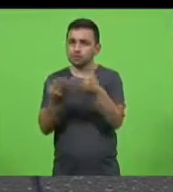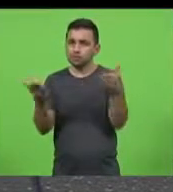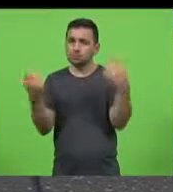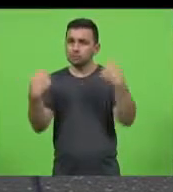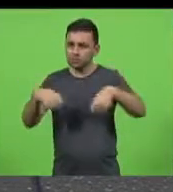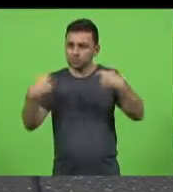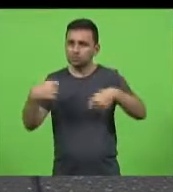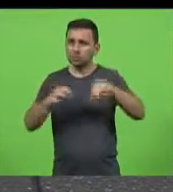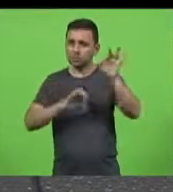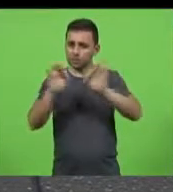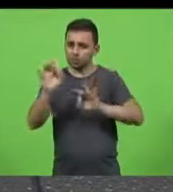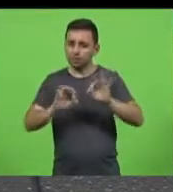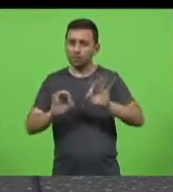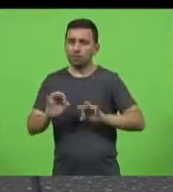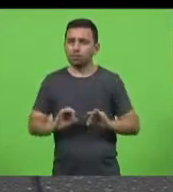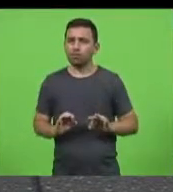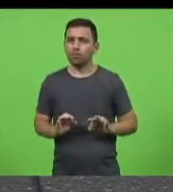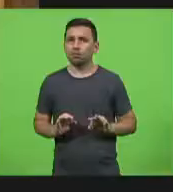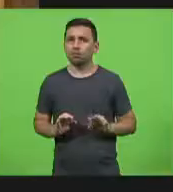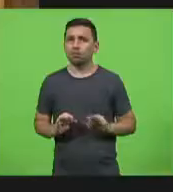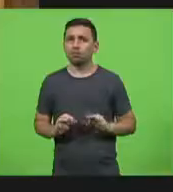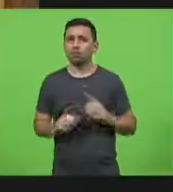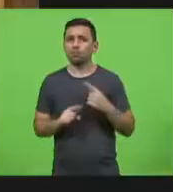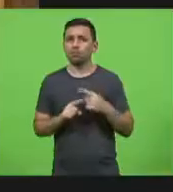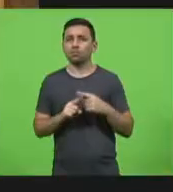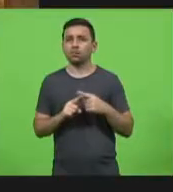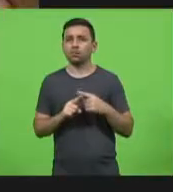que a gente tire.